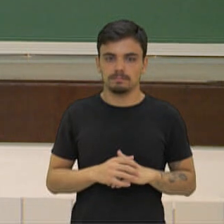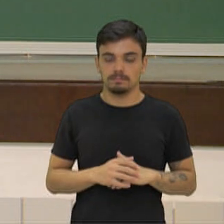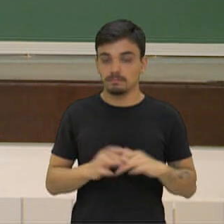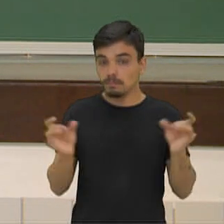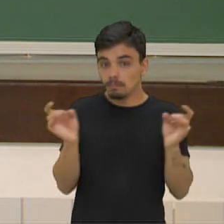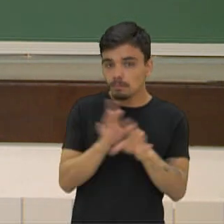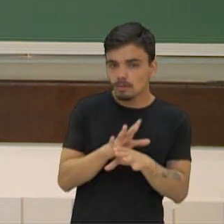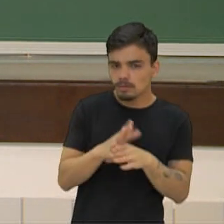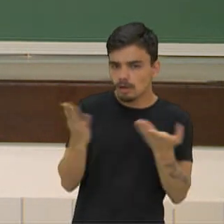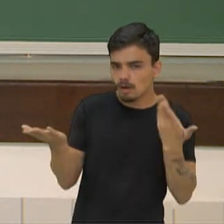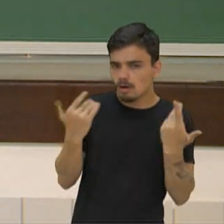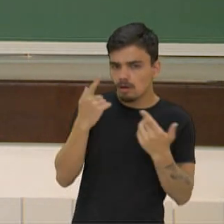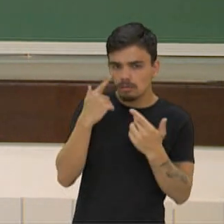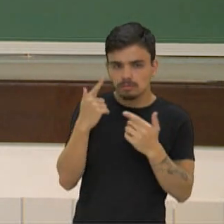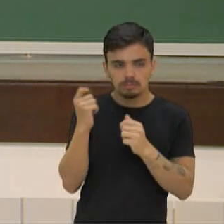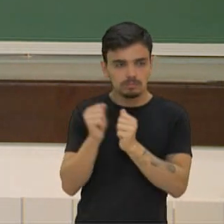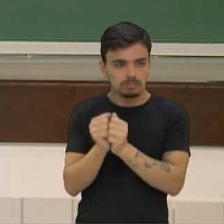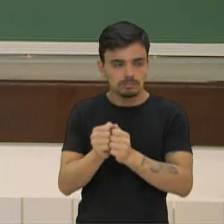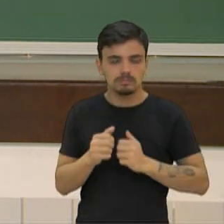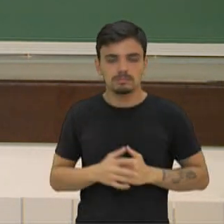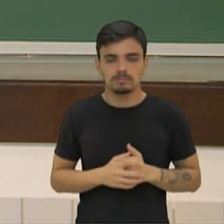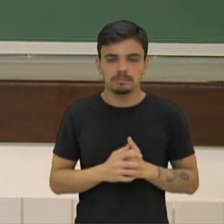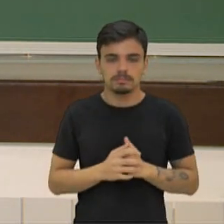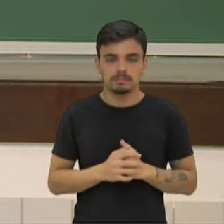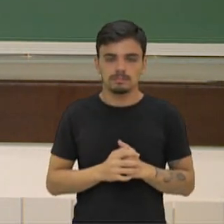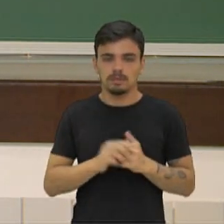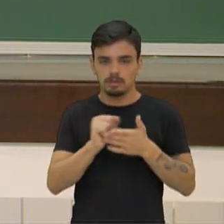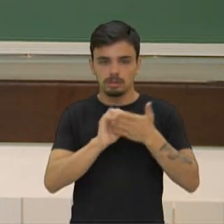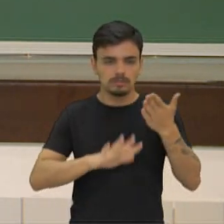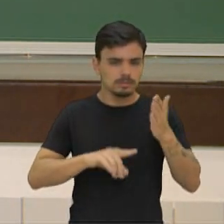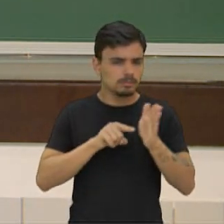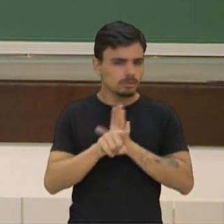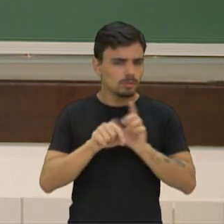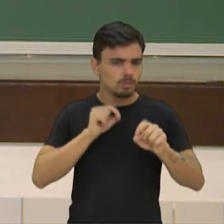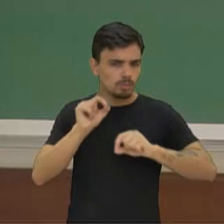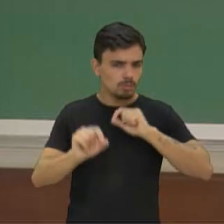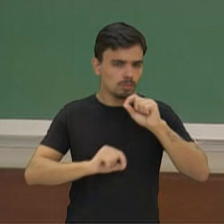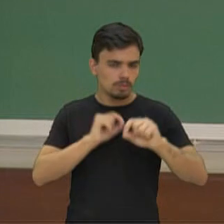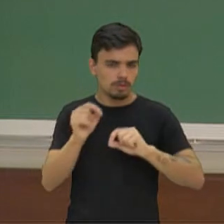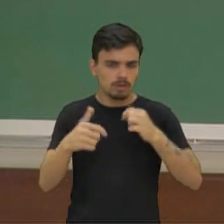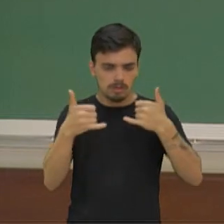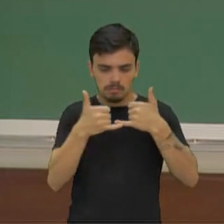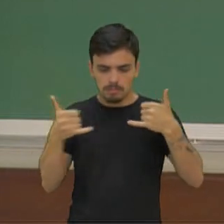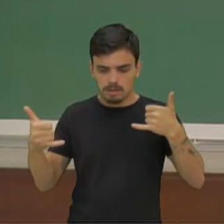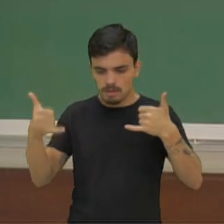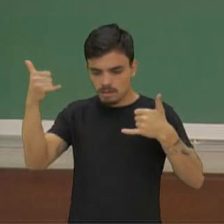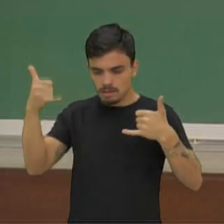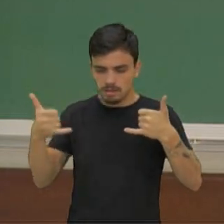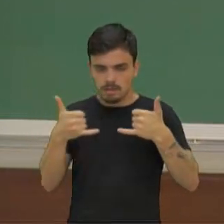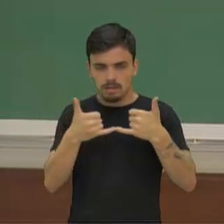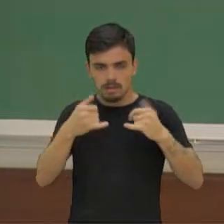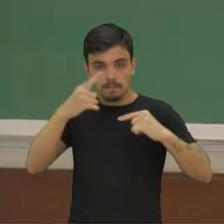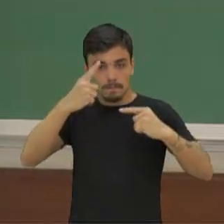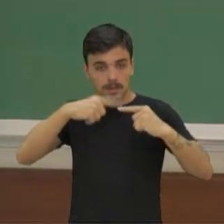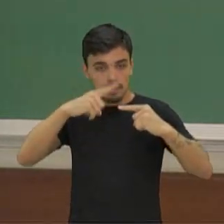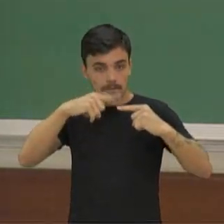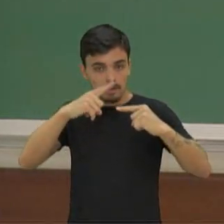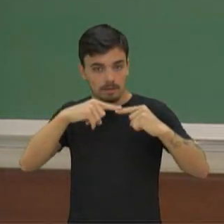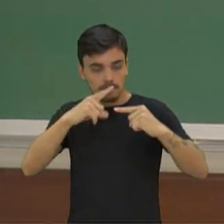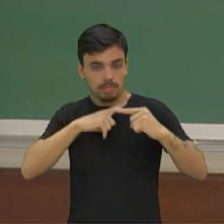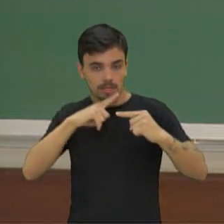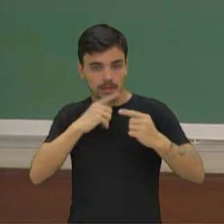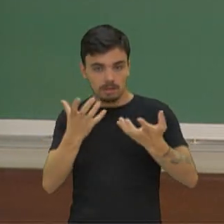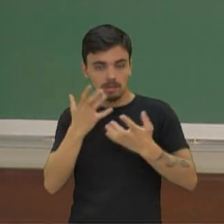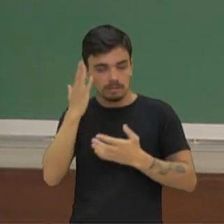Pronto, gente, vamos lá. Então, olha só, o exercício é o seguinte, o circuito abaixo contém um perímetro, nós queremos saber qual